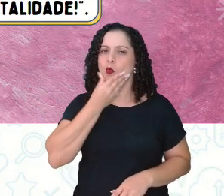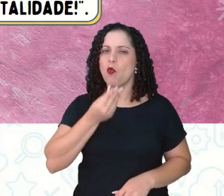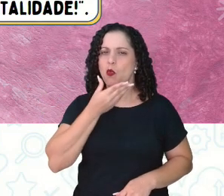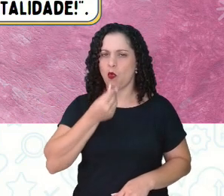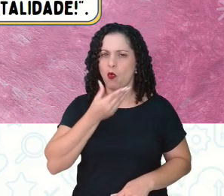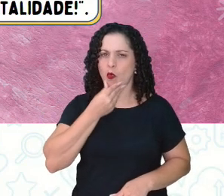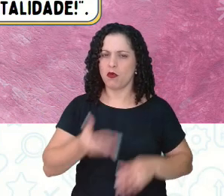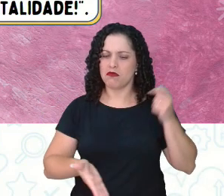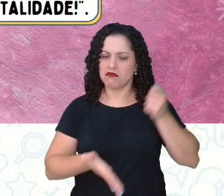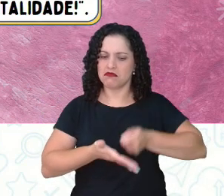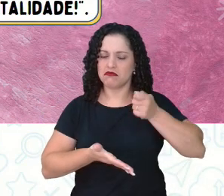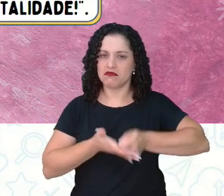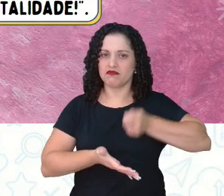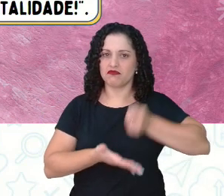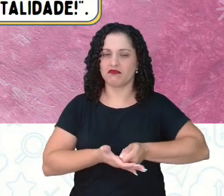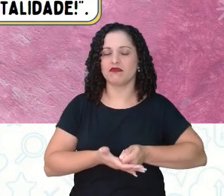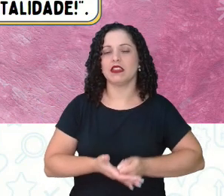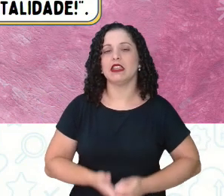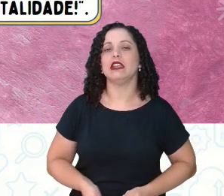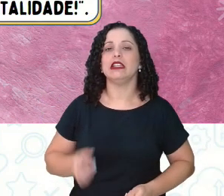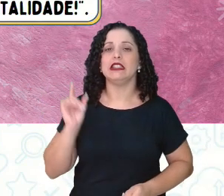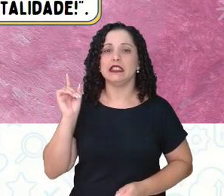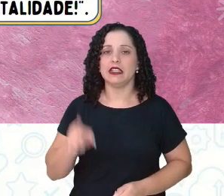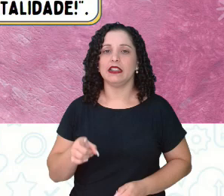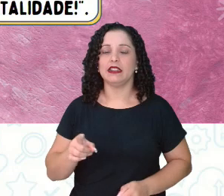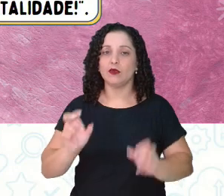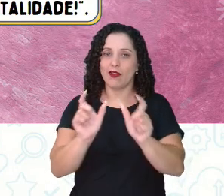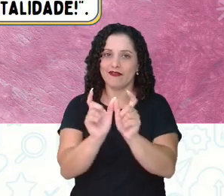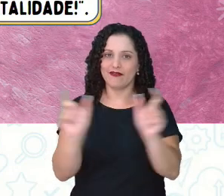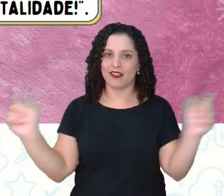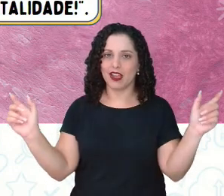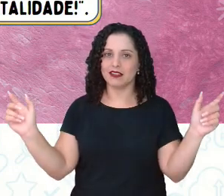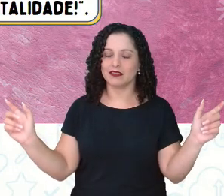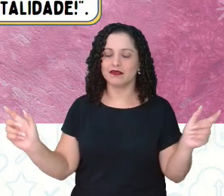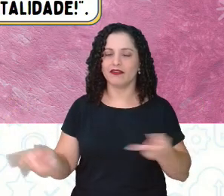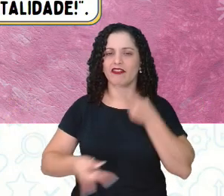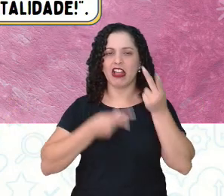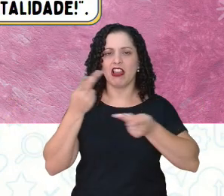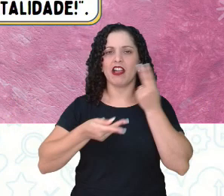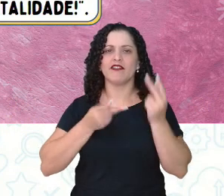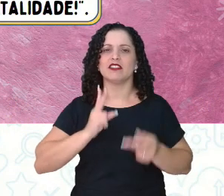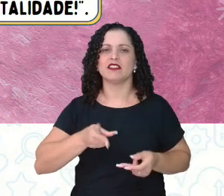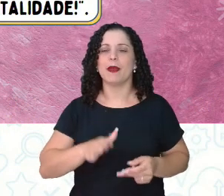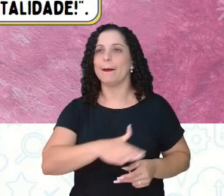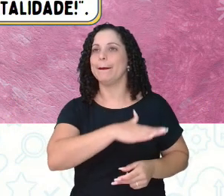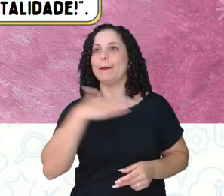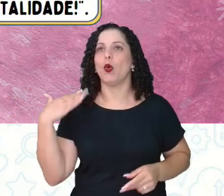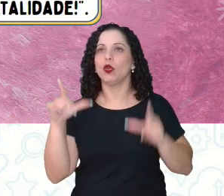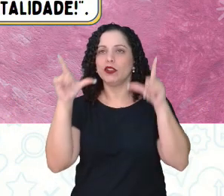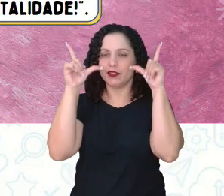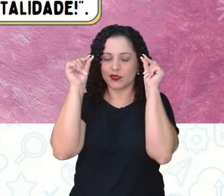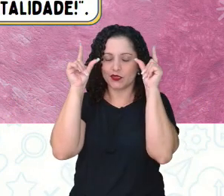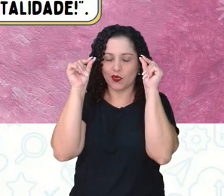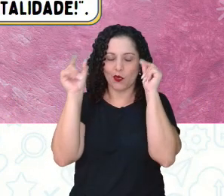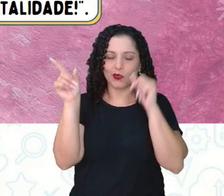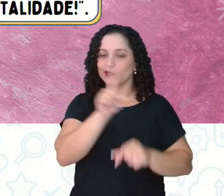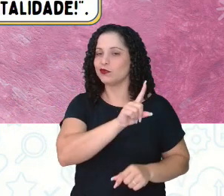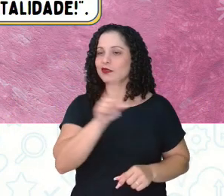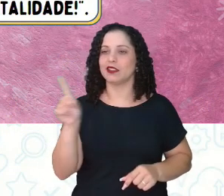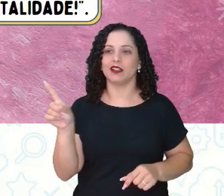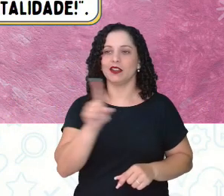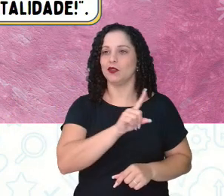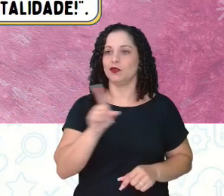revolucionários, e olha uma frase que ele falava, né? A morte não é o sono eterno,